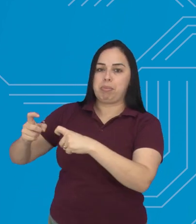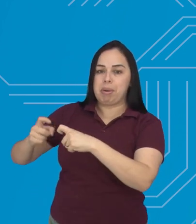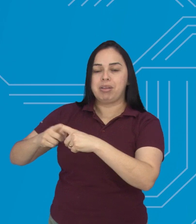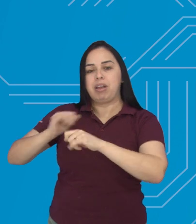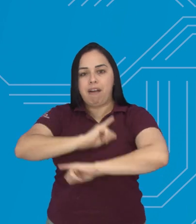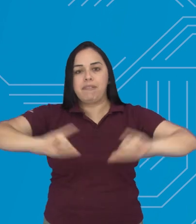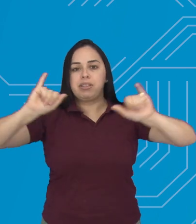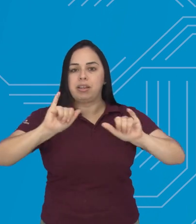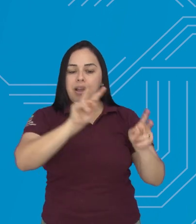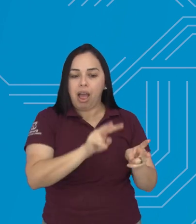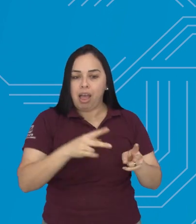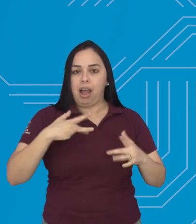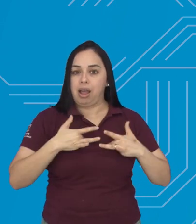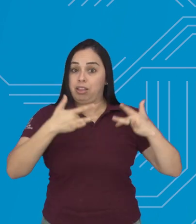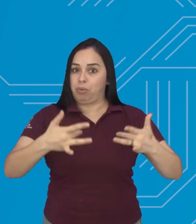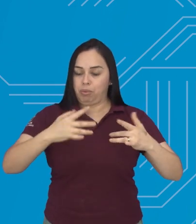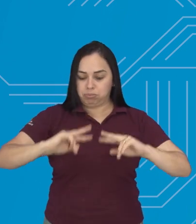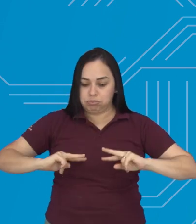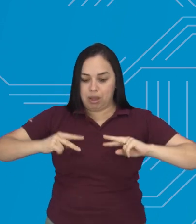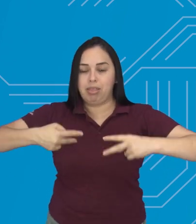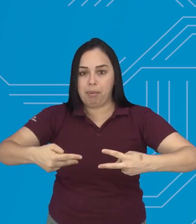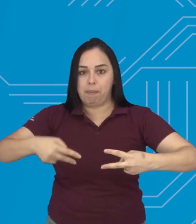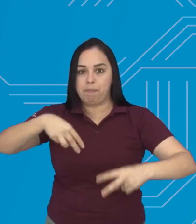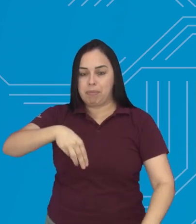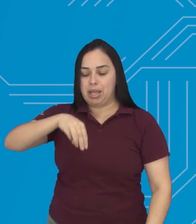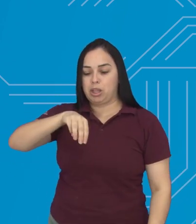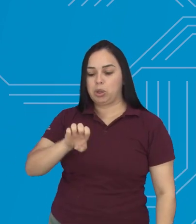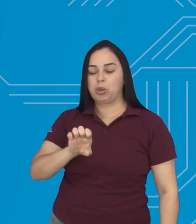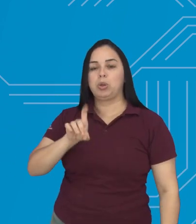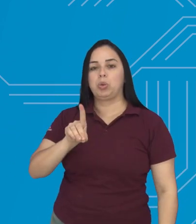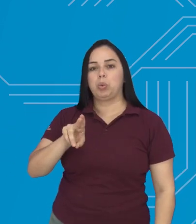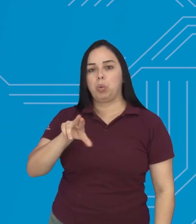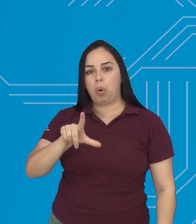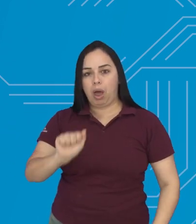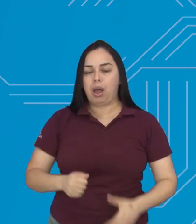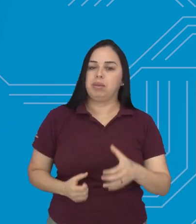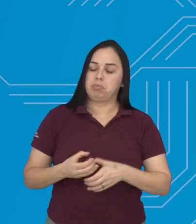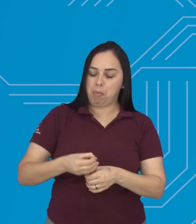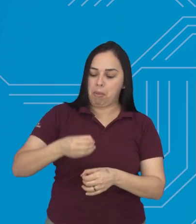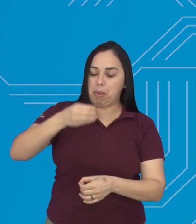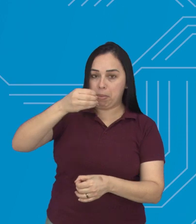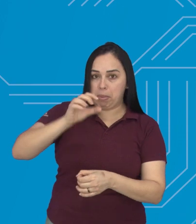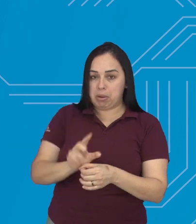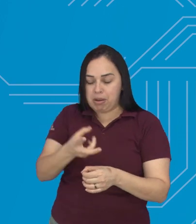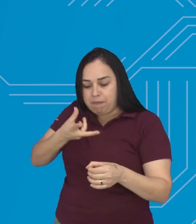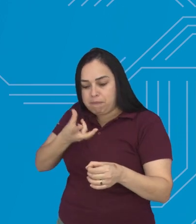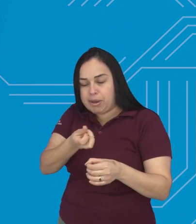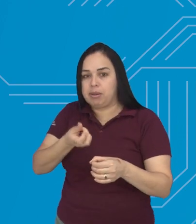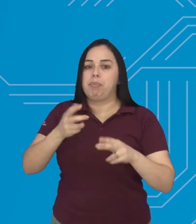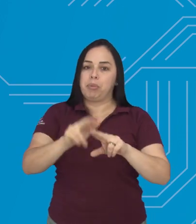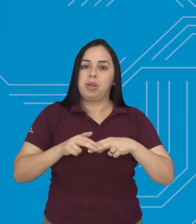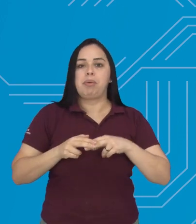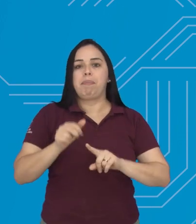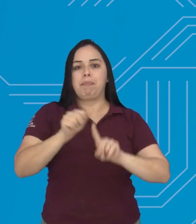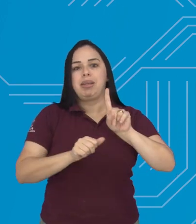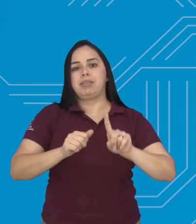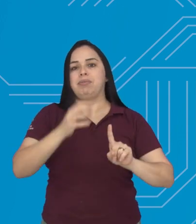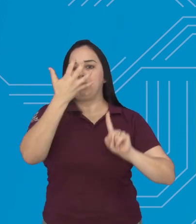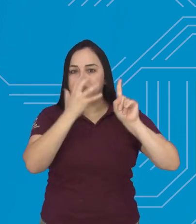O Conselho Tutelar não é só importante como necessário, né? É ele que garante que os direitos